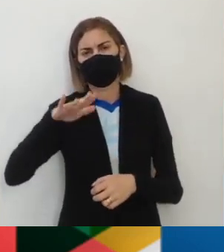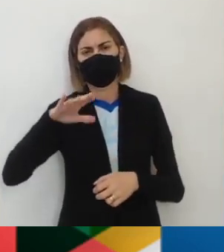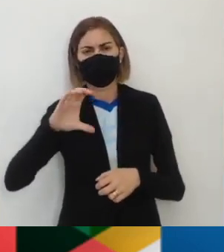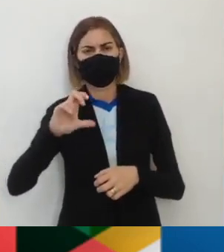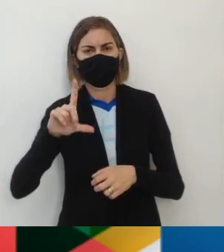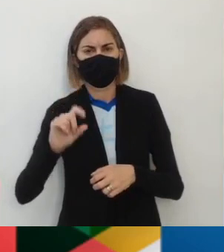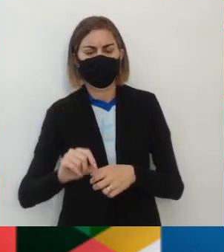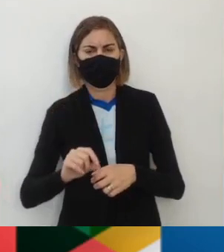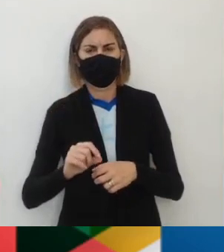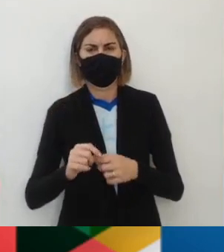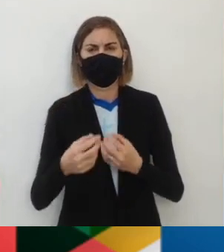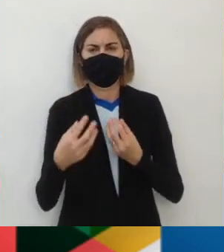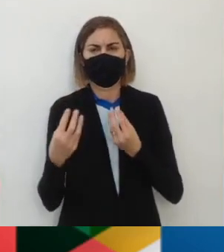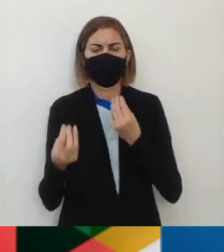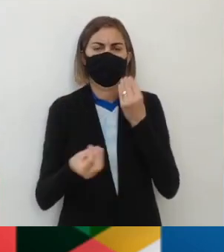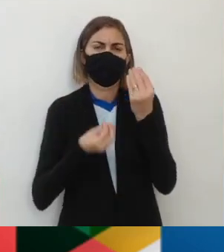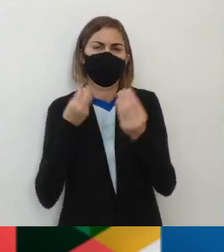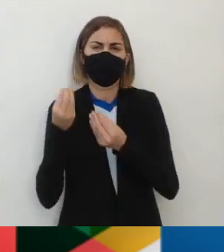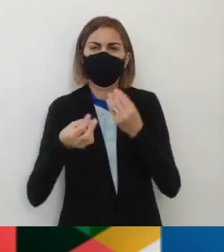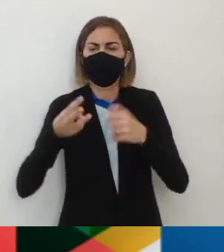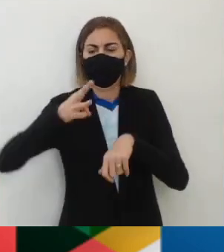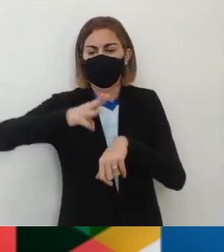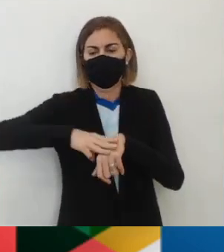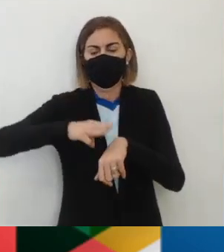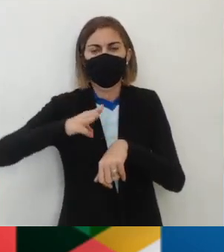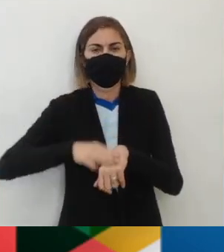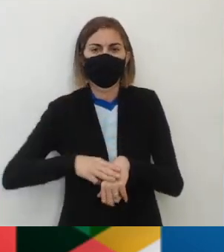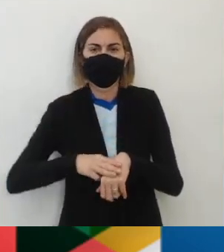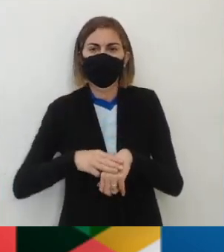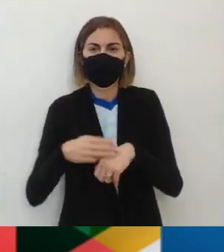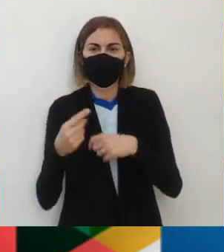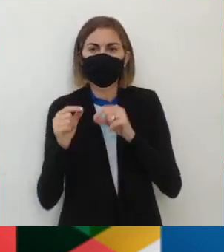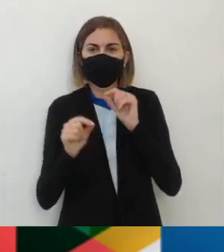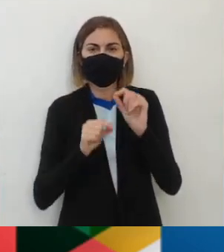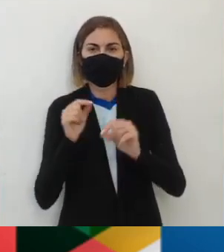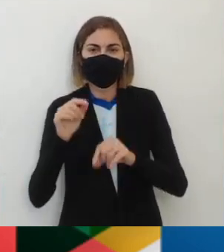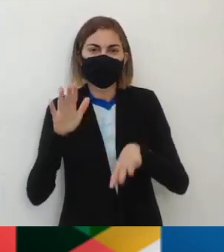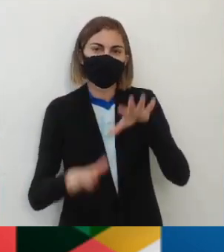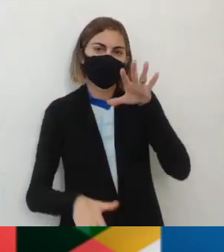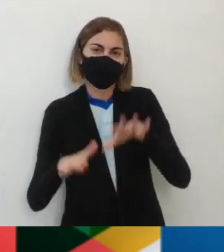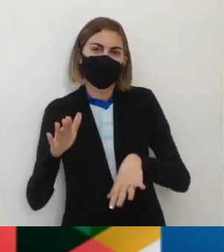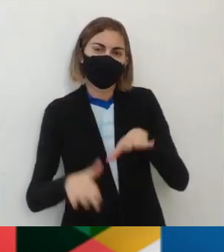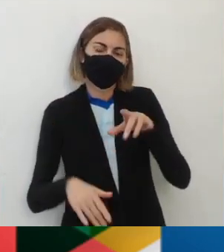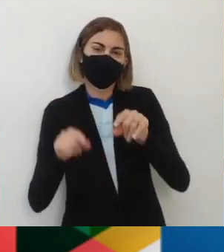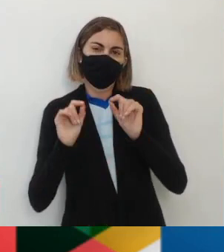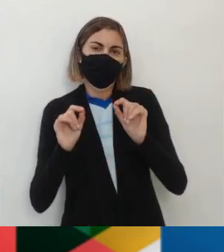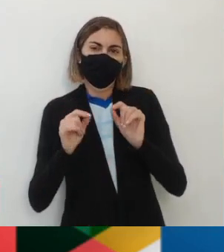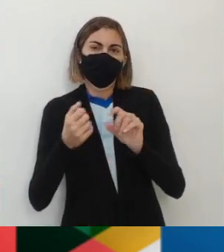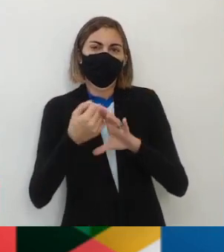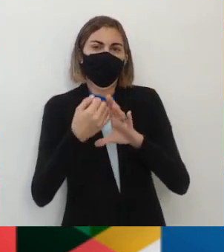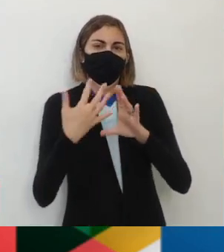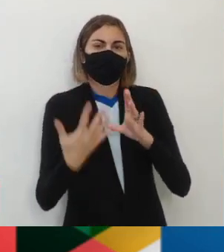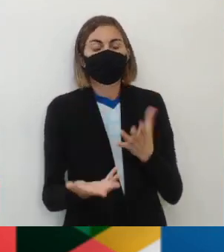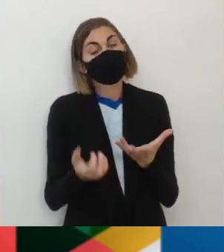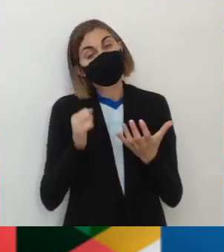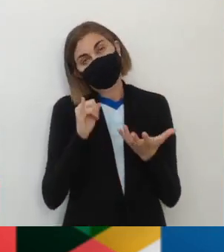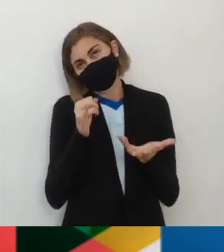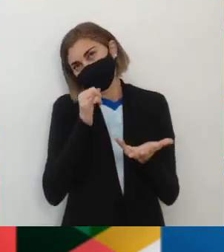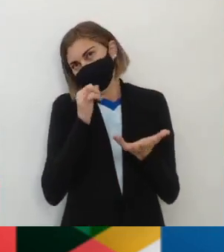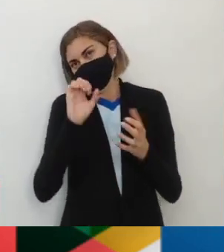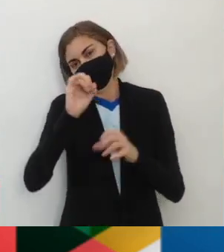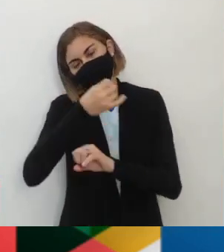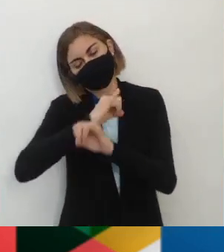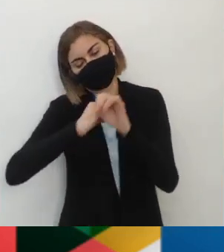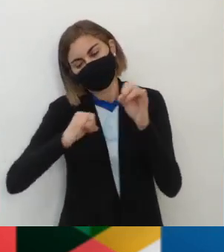Então, como o metal se comporta depende basicamente dessa característica.